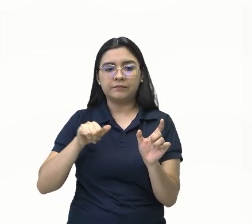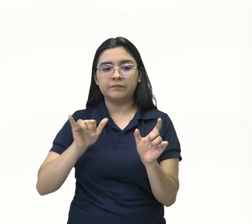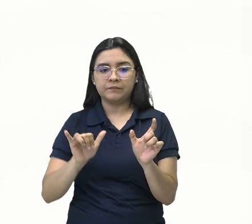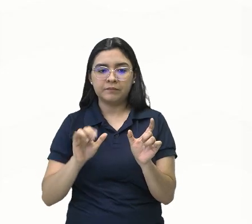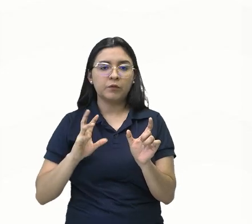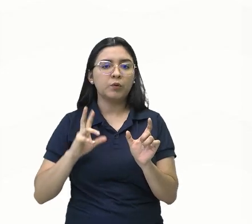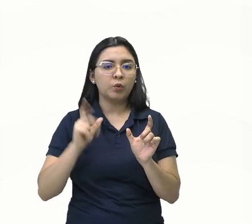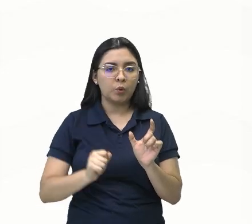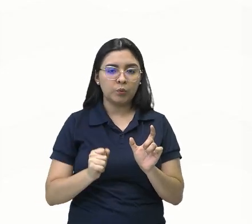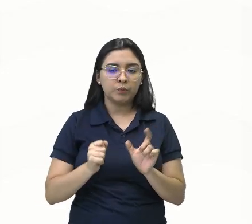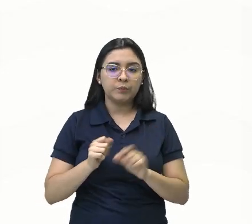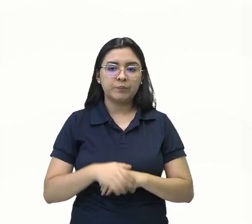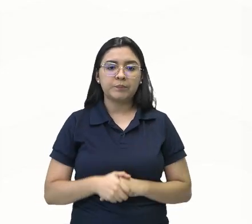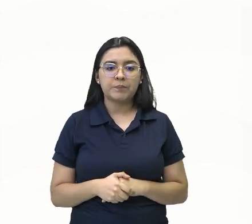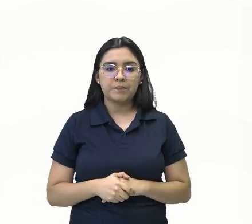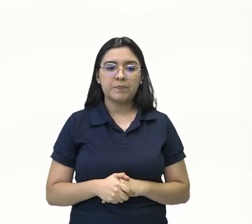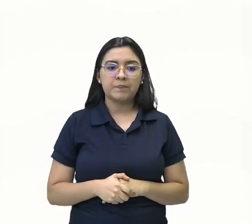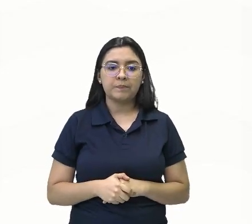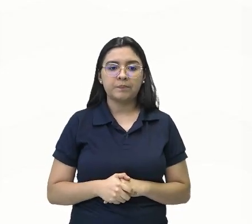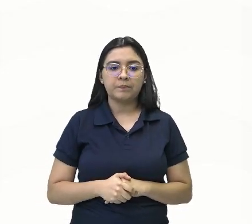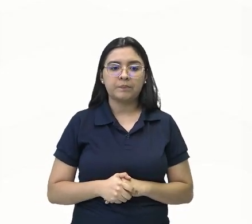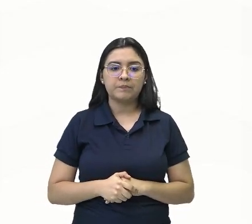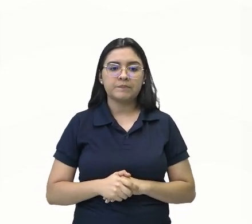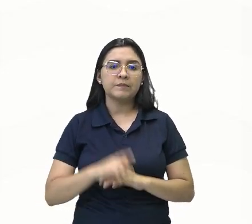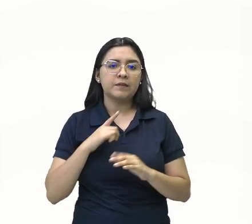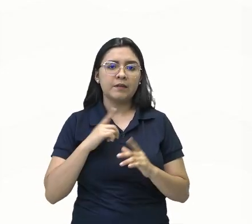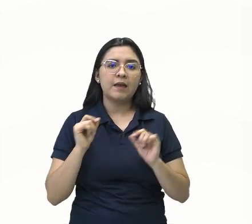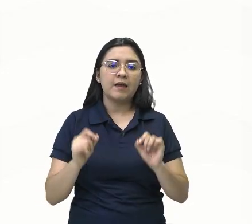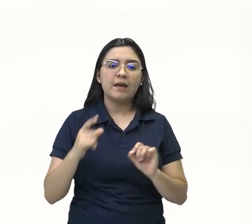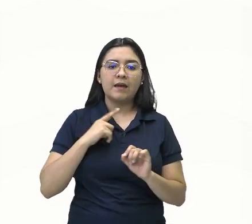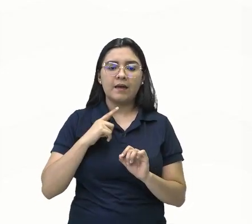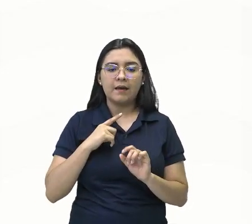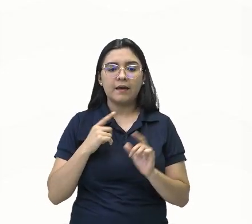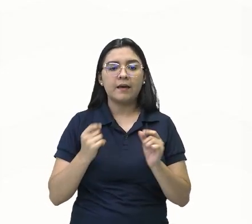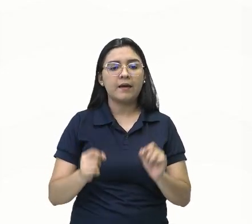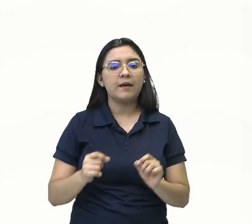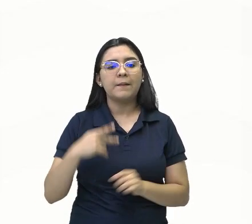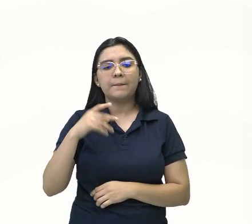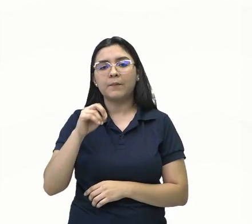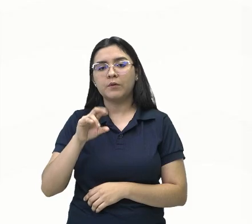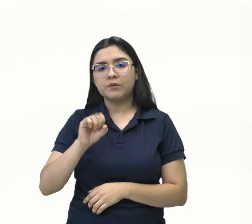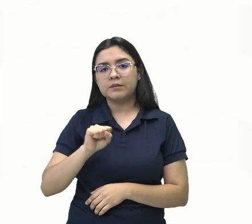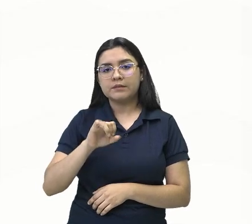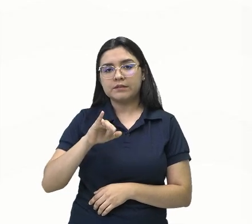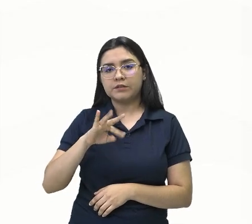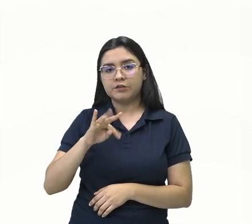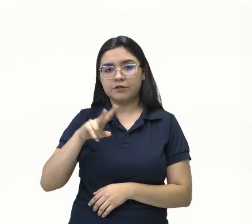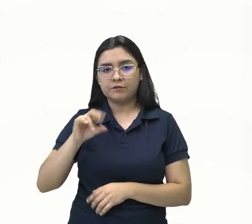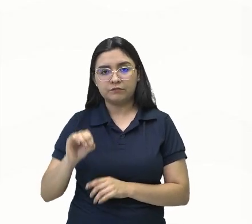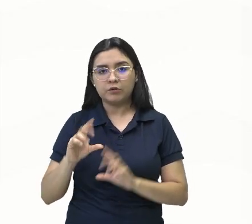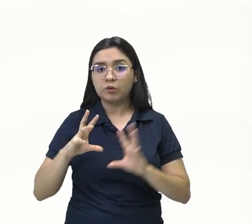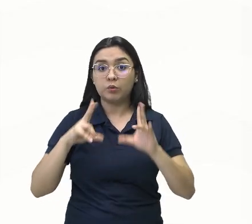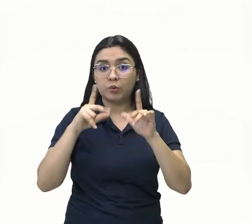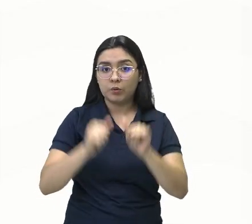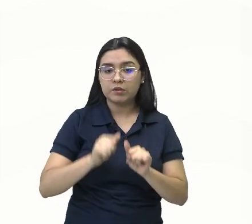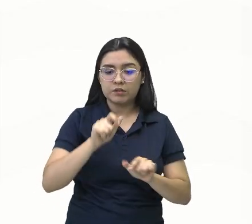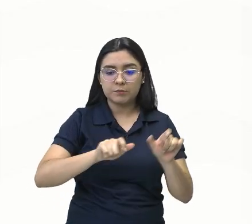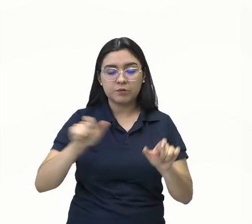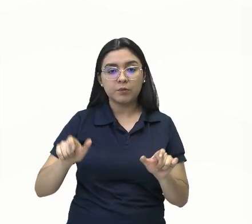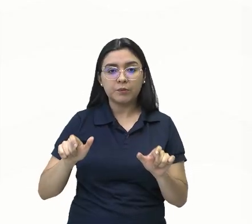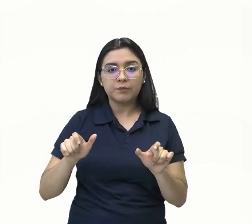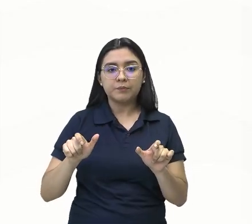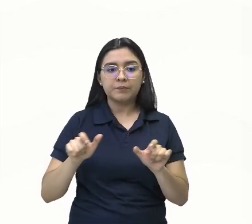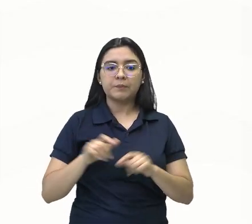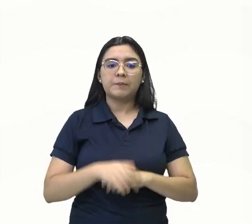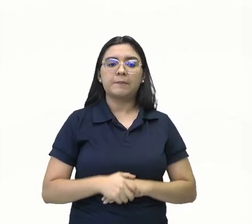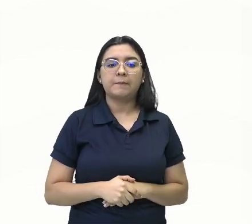Everyone, todo mundo. E ele passa uma ideia positiva, tá? Inclui todas as pessoas, tá? Everyone.